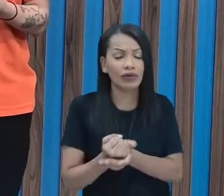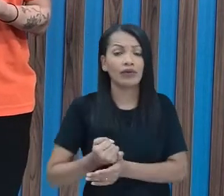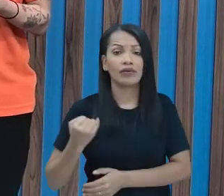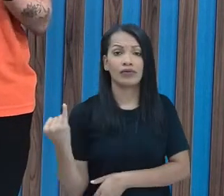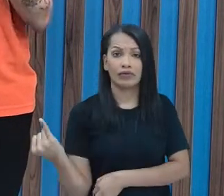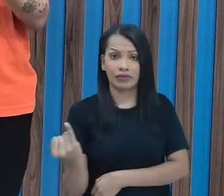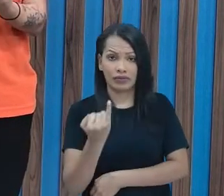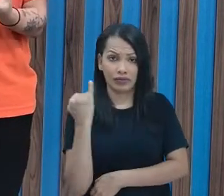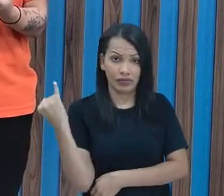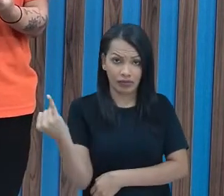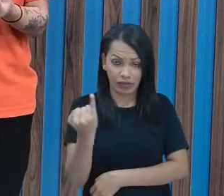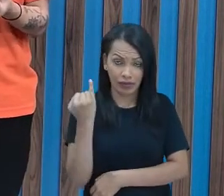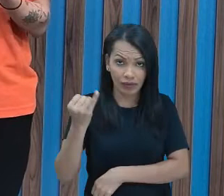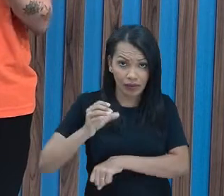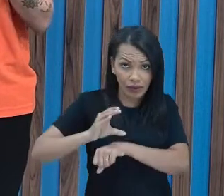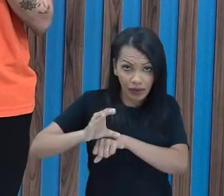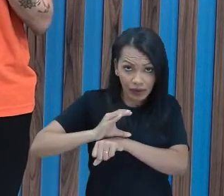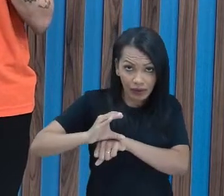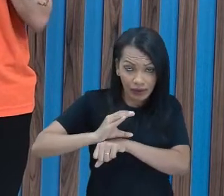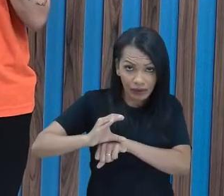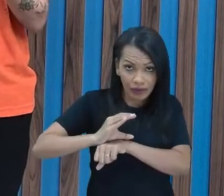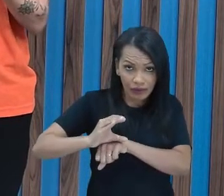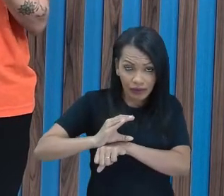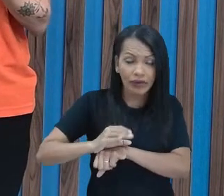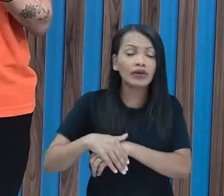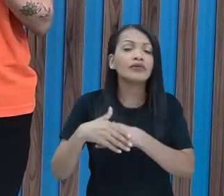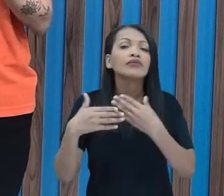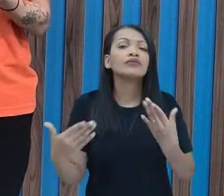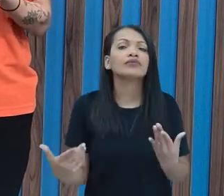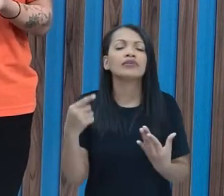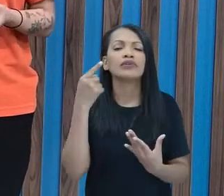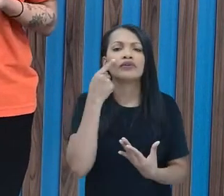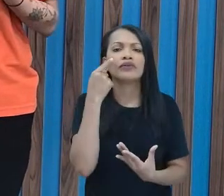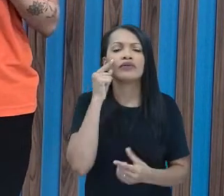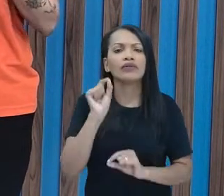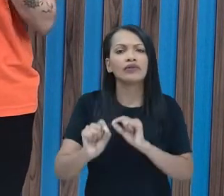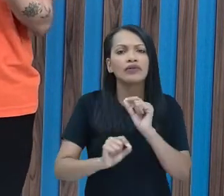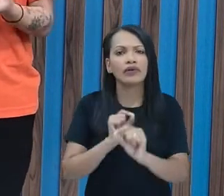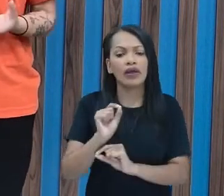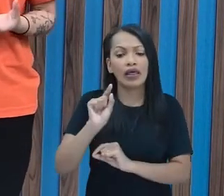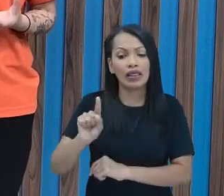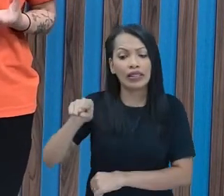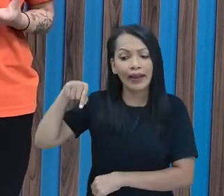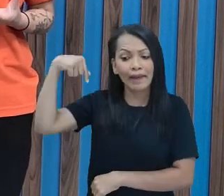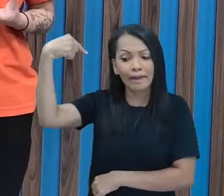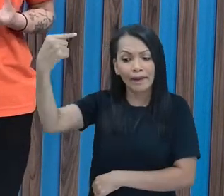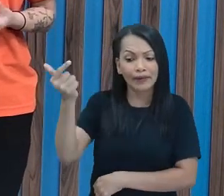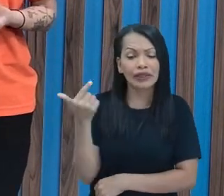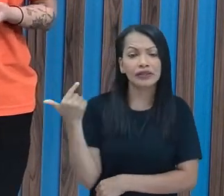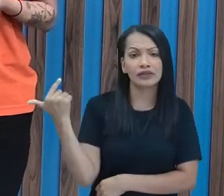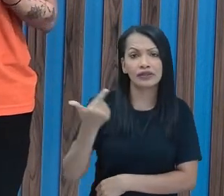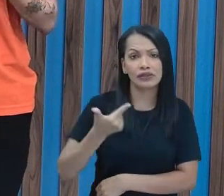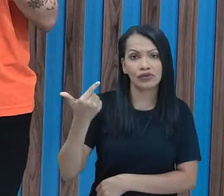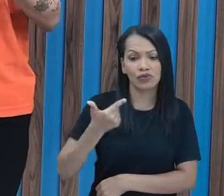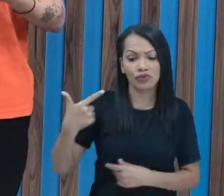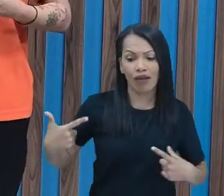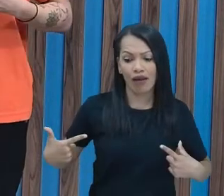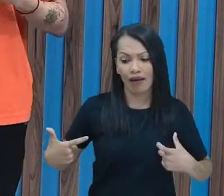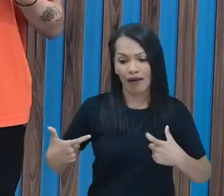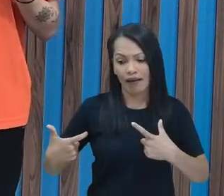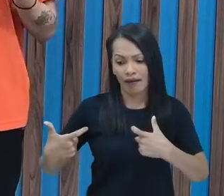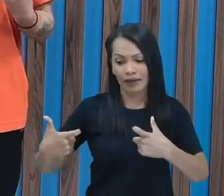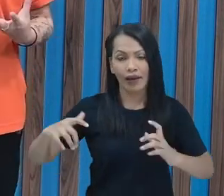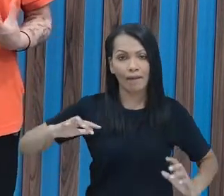fundamental para as suas constituições. E ela surgiu num momento, né, pós-Segunda Guerra Mundial. E a gente já